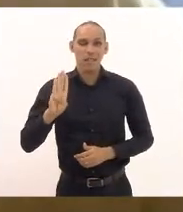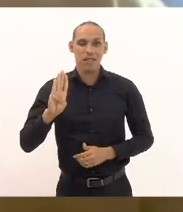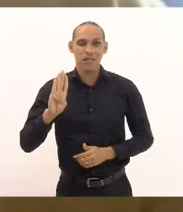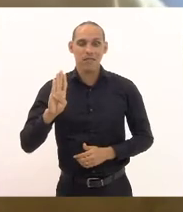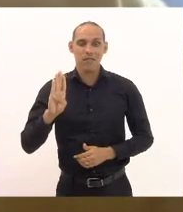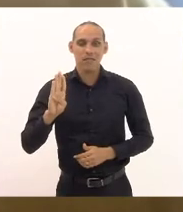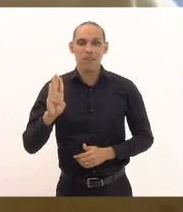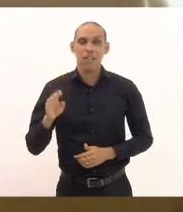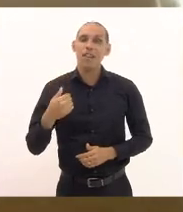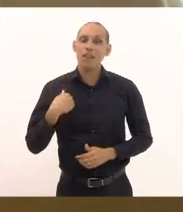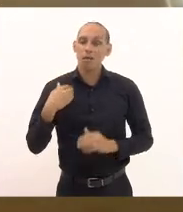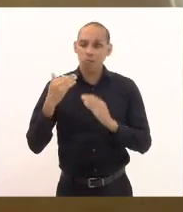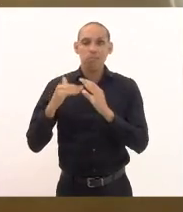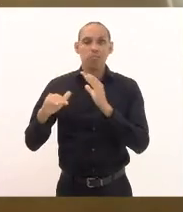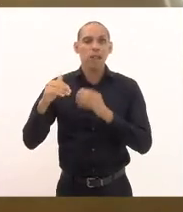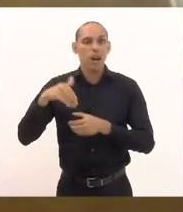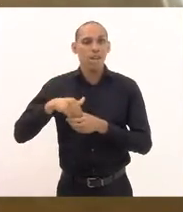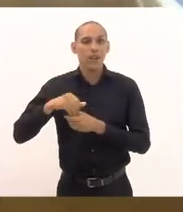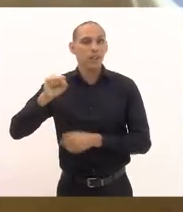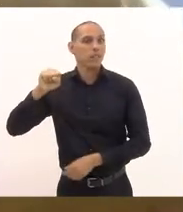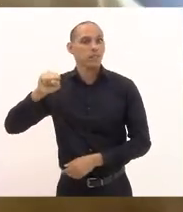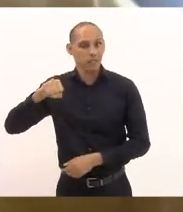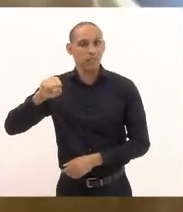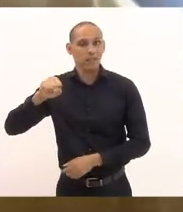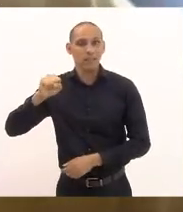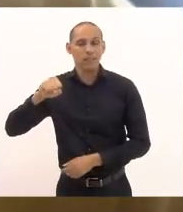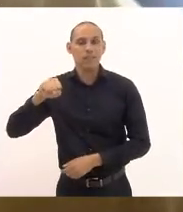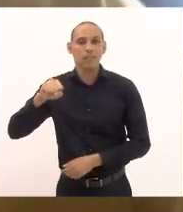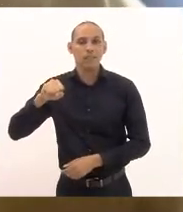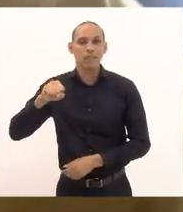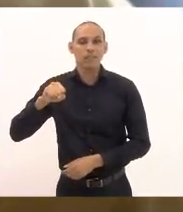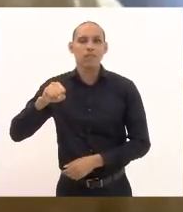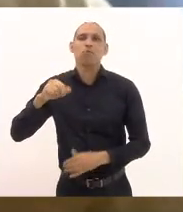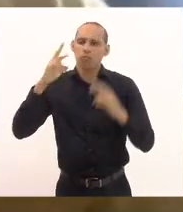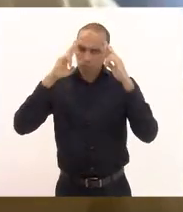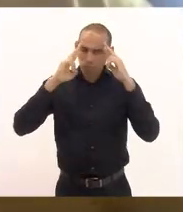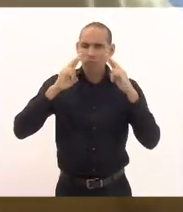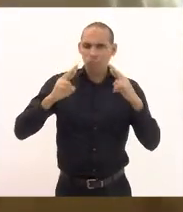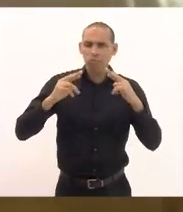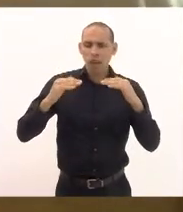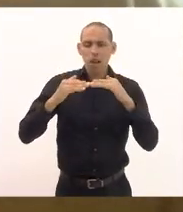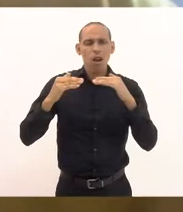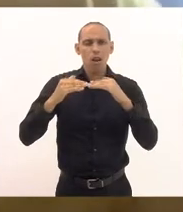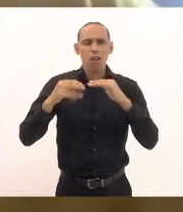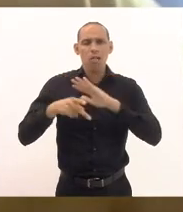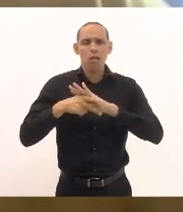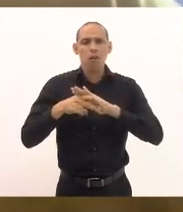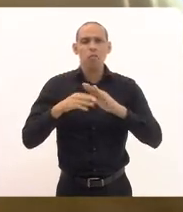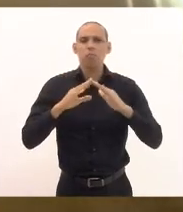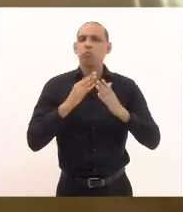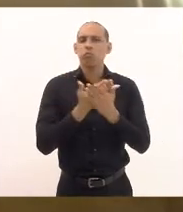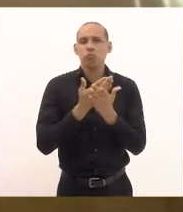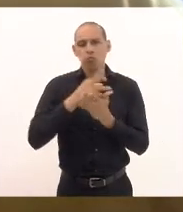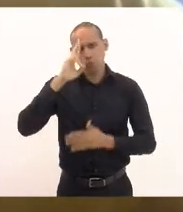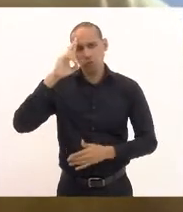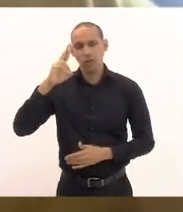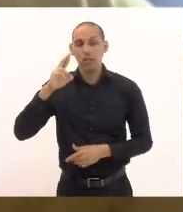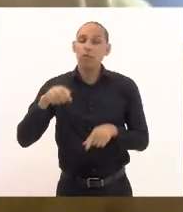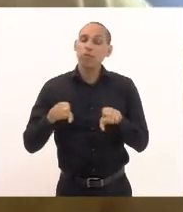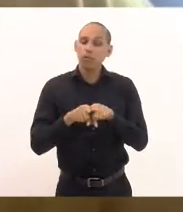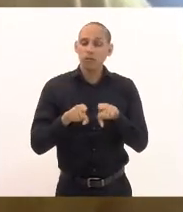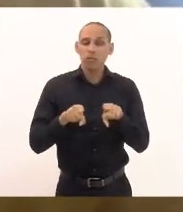quero encaminhar o voto sim, respeitando o acordo do Colégio de Líderes. No mesmo